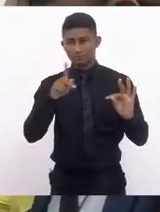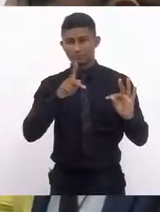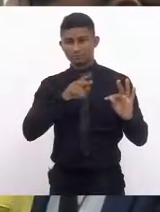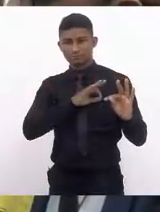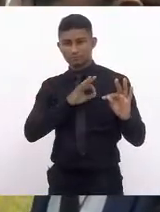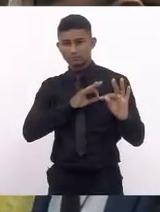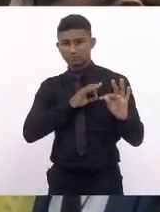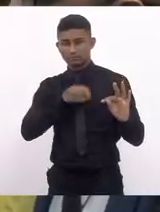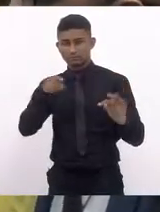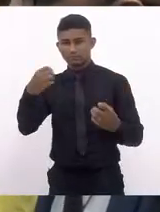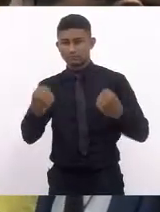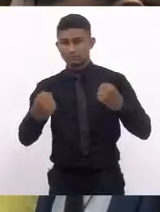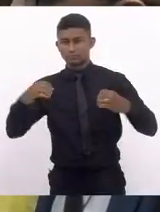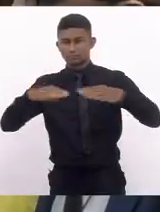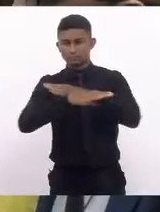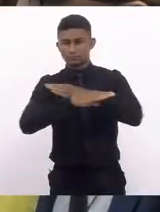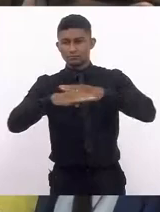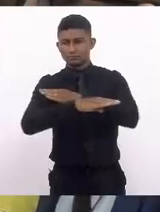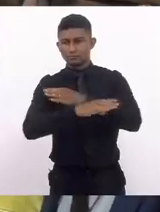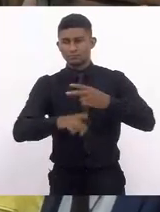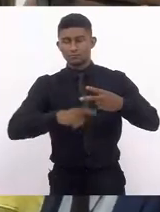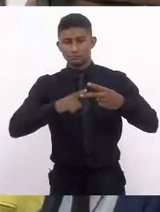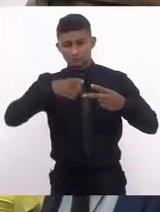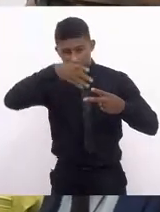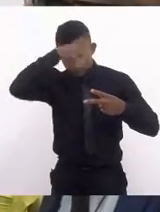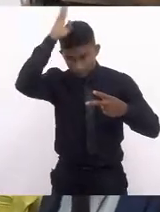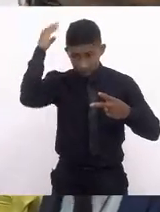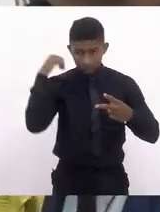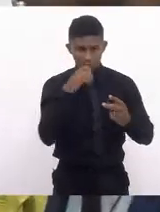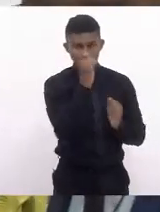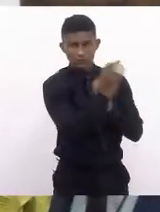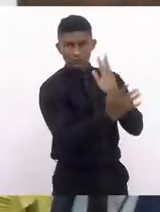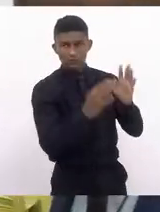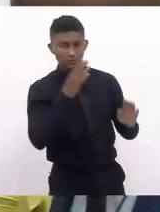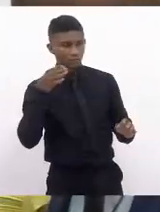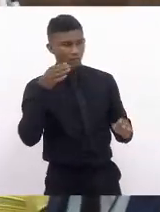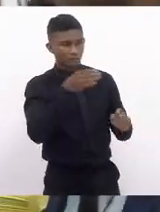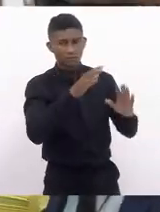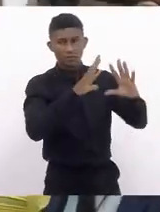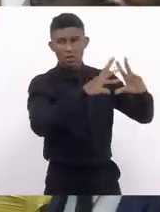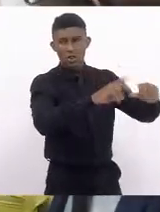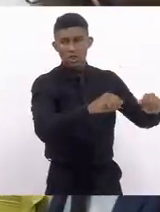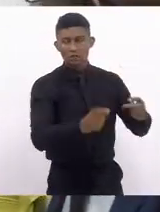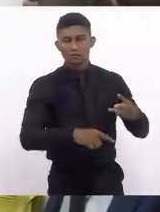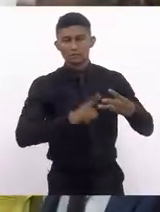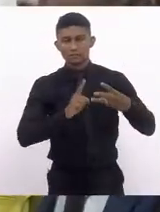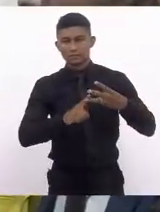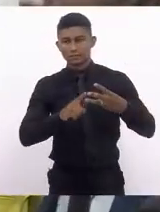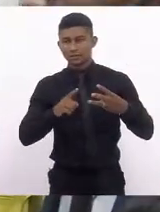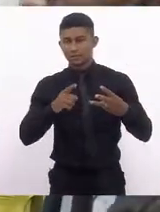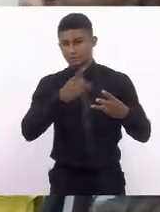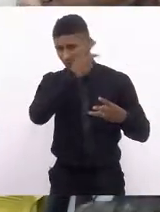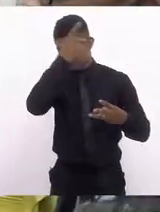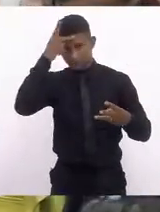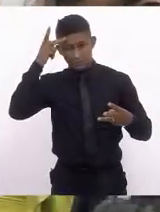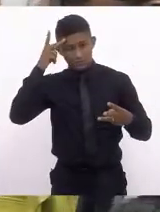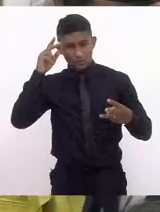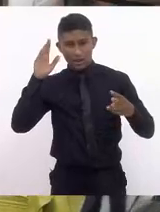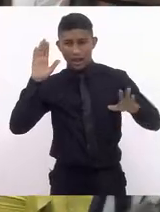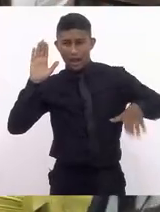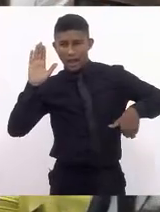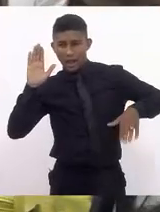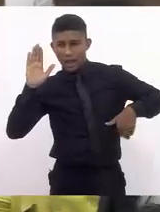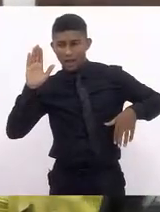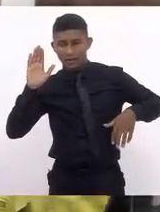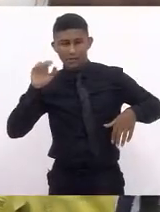que tá na viatura para o bombeiro Combatente que vai apagar o incêndio Por salva-vidas que vai entrar no mar Então a